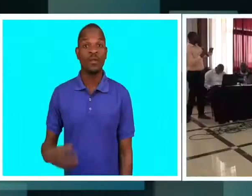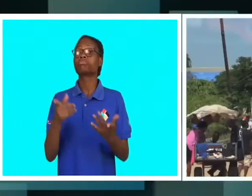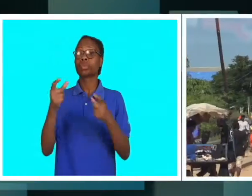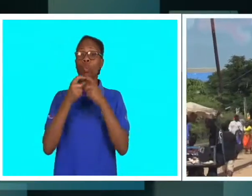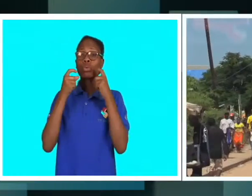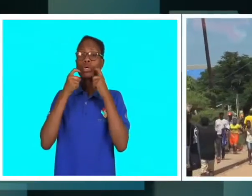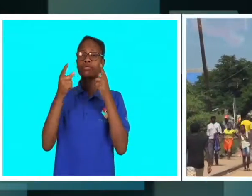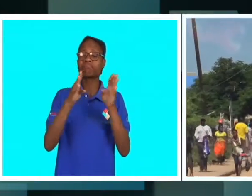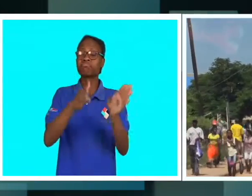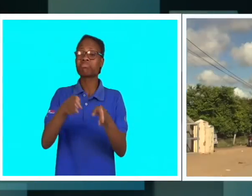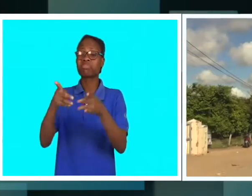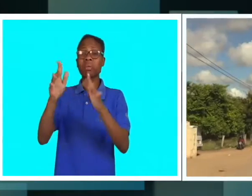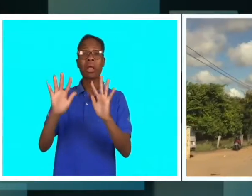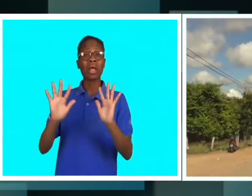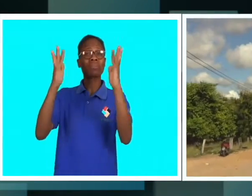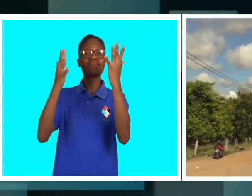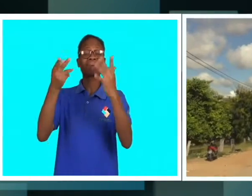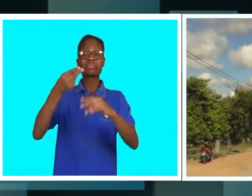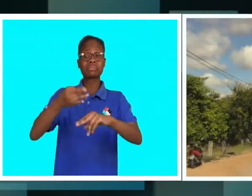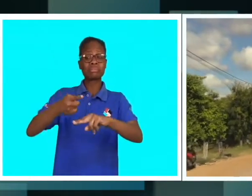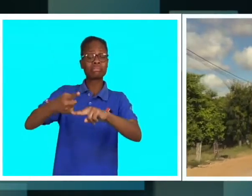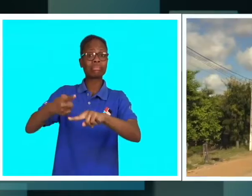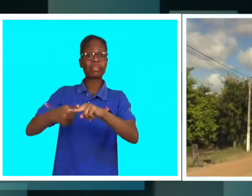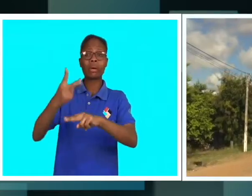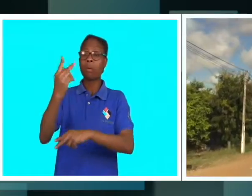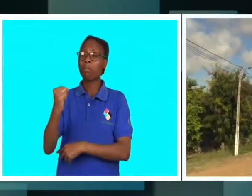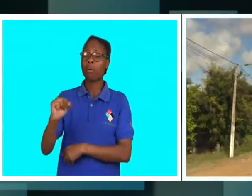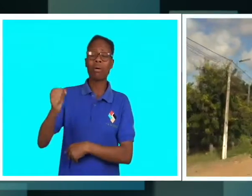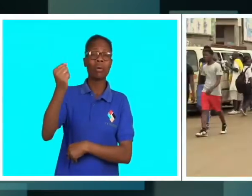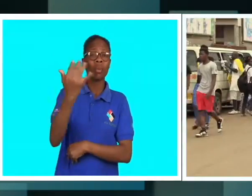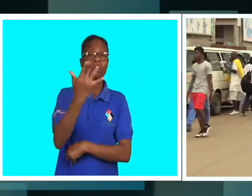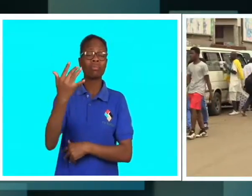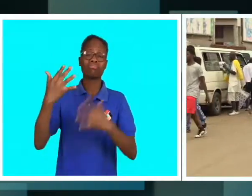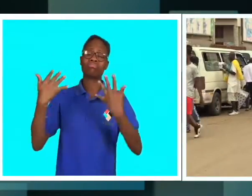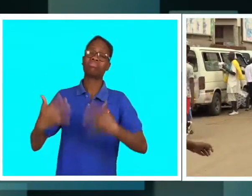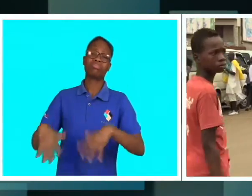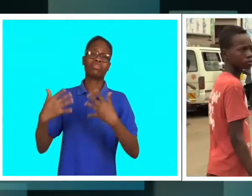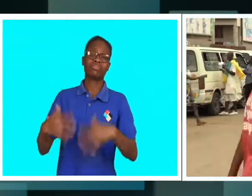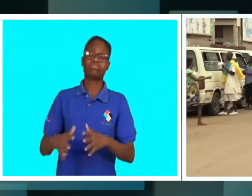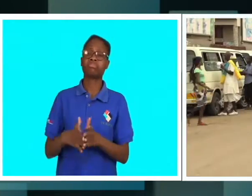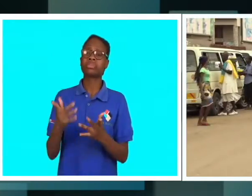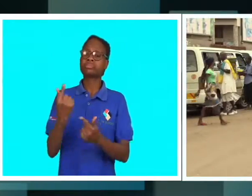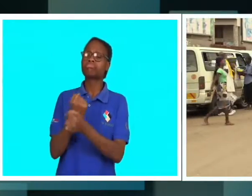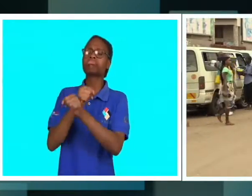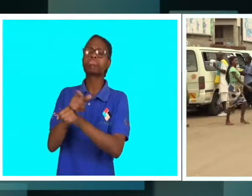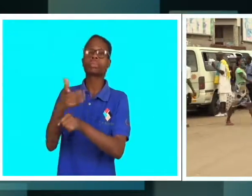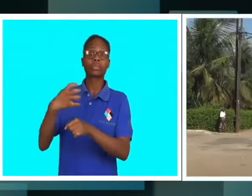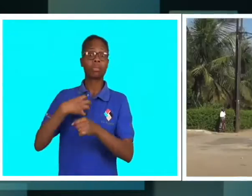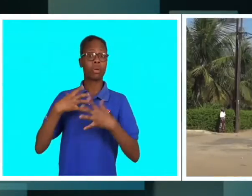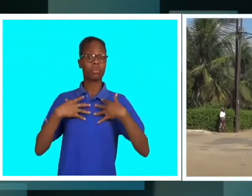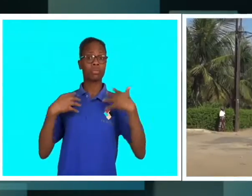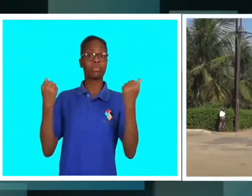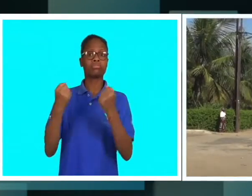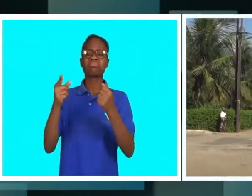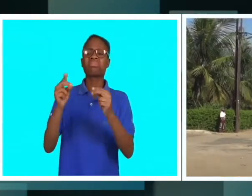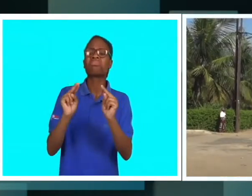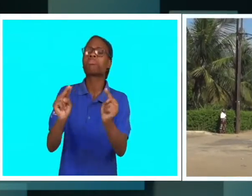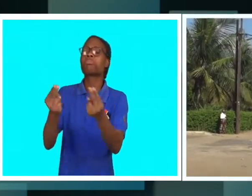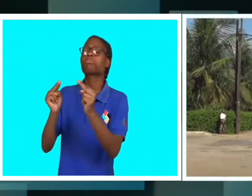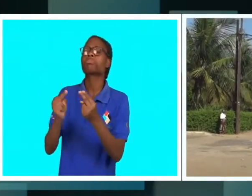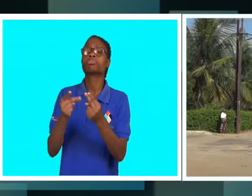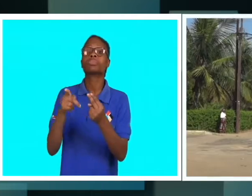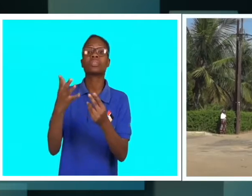2 milhões de pessoas vivem com HIV em Moçambique. Deste número, mais de 1 milhão está em tratamento,